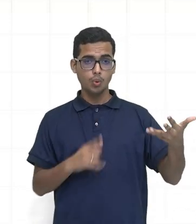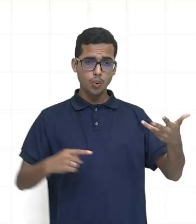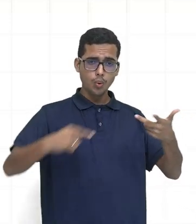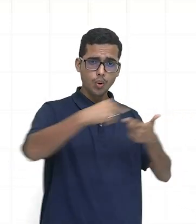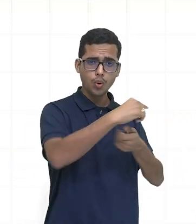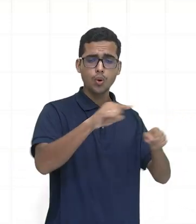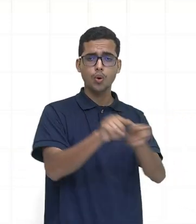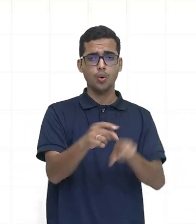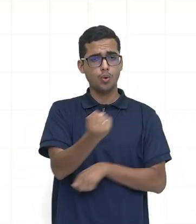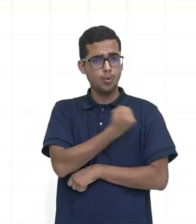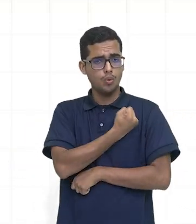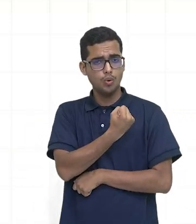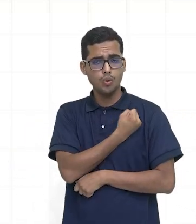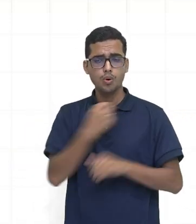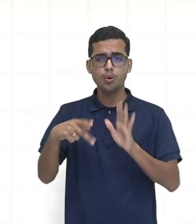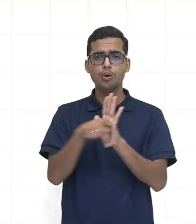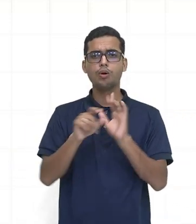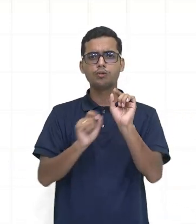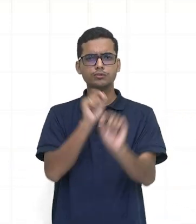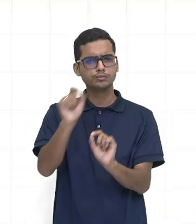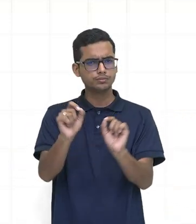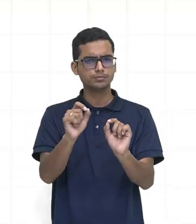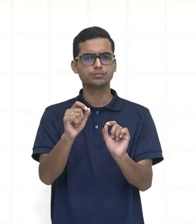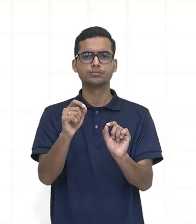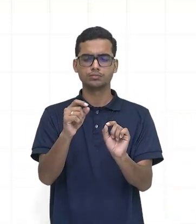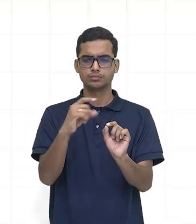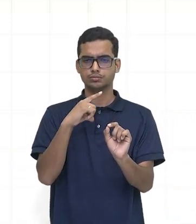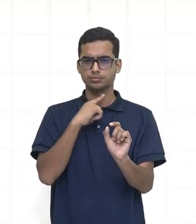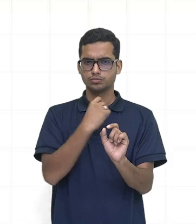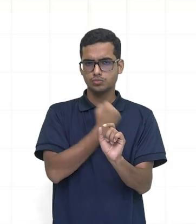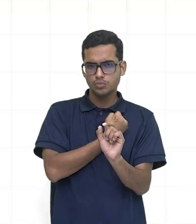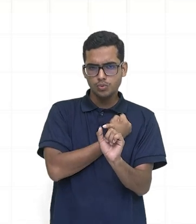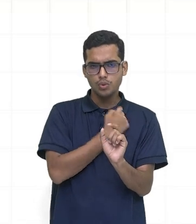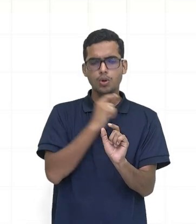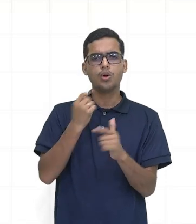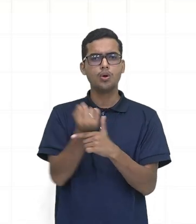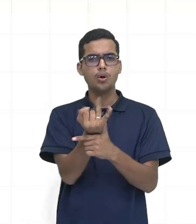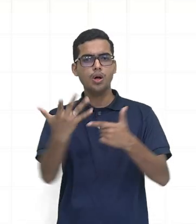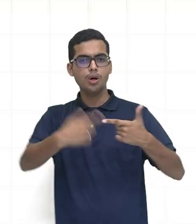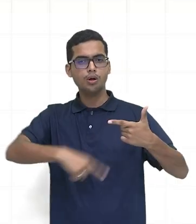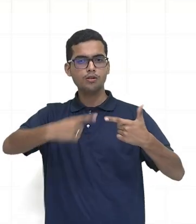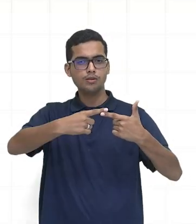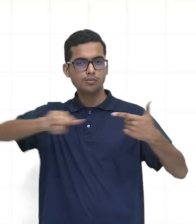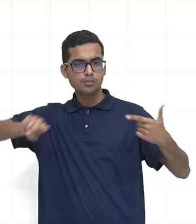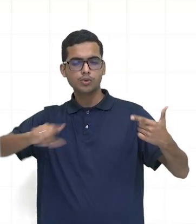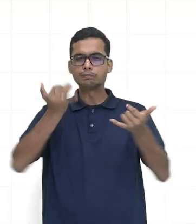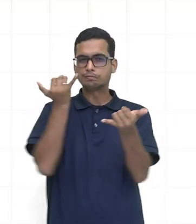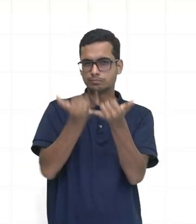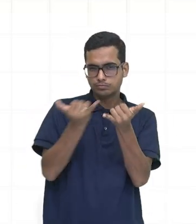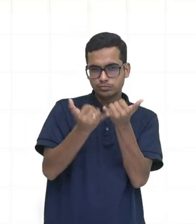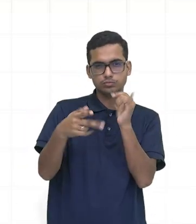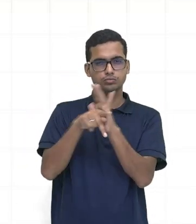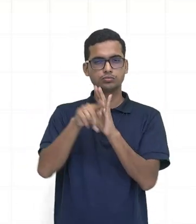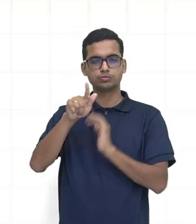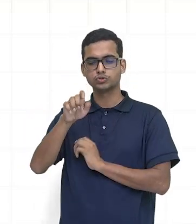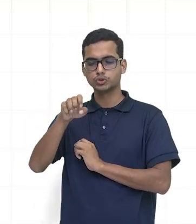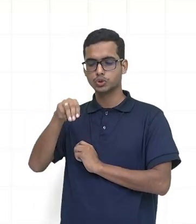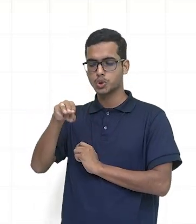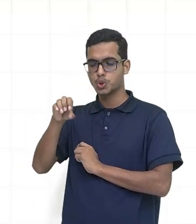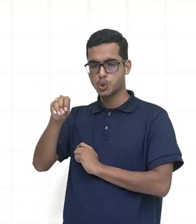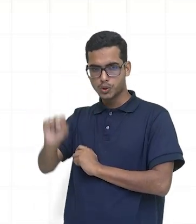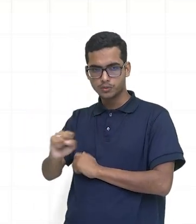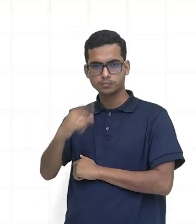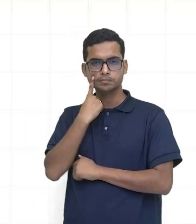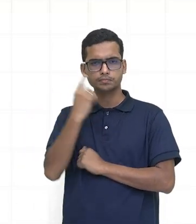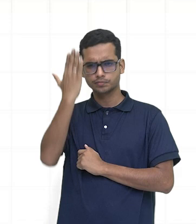outros pares de números primos gêmeos. Já se sabe que existem, olha só